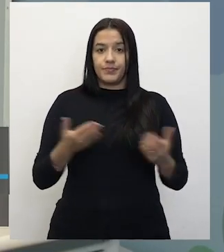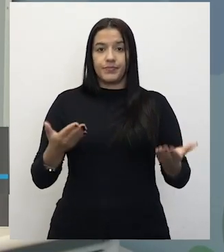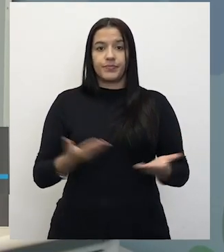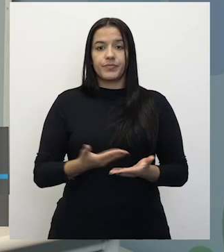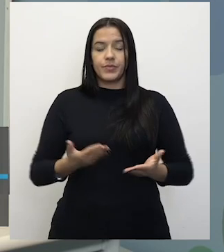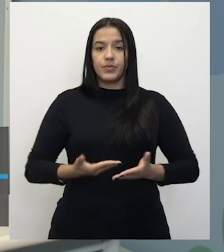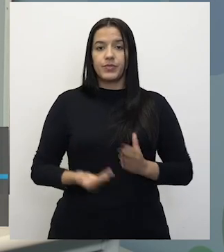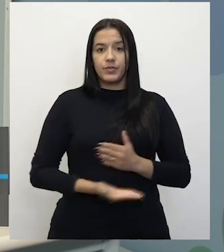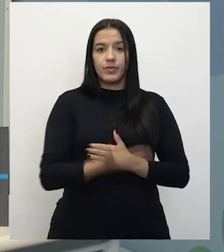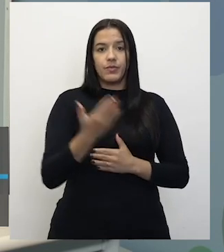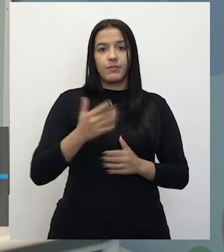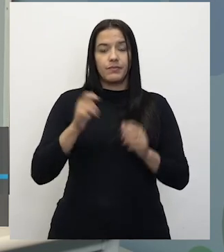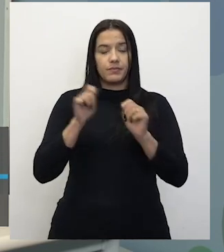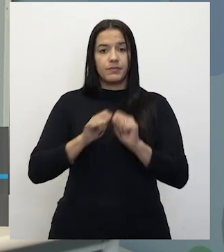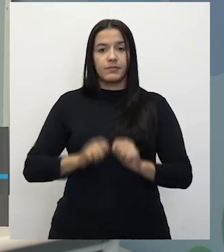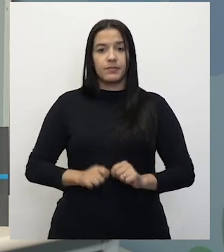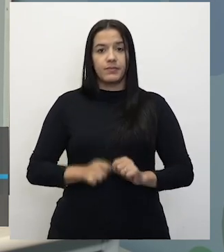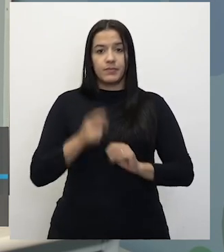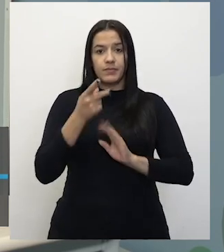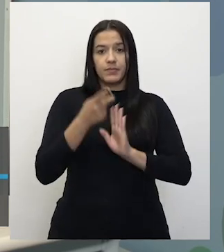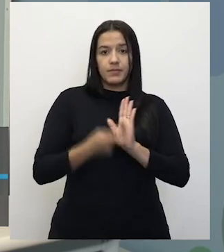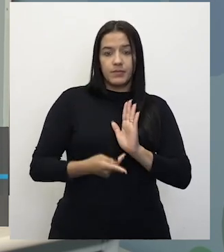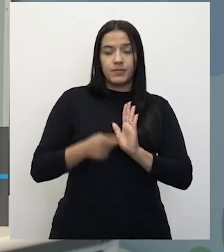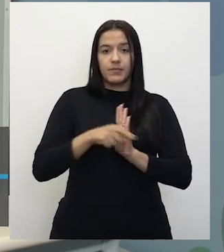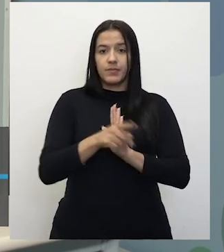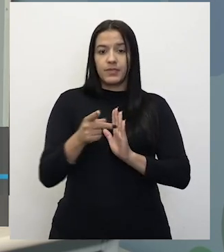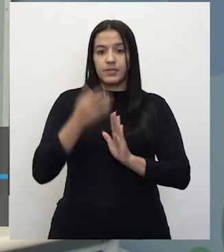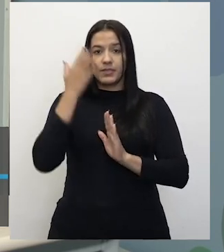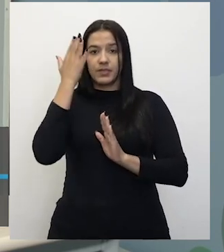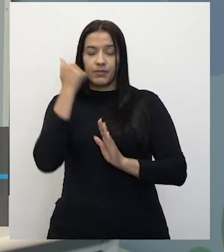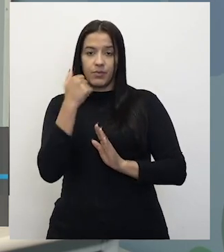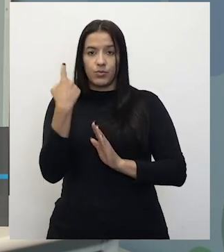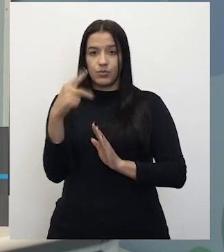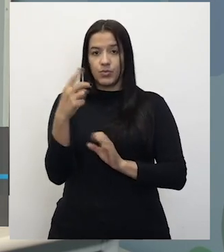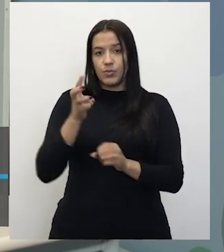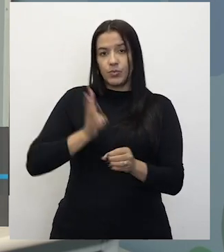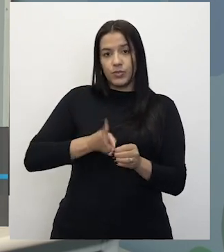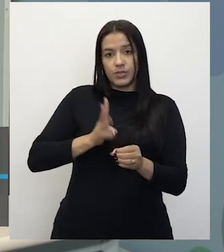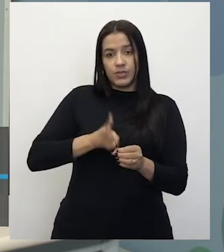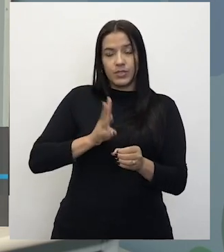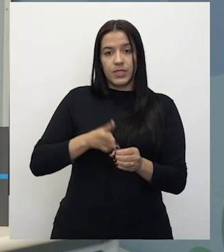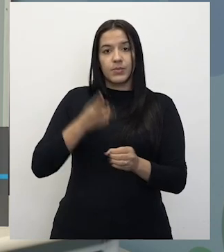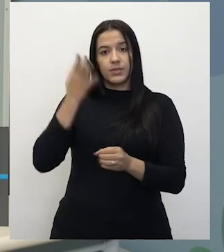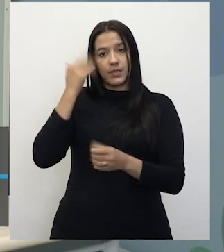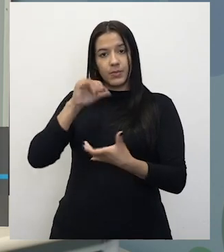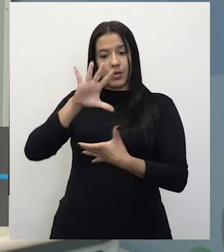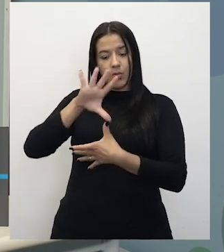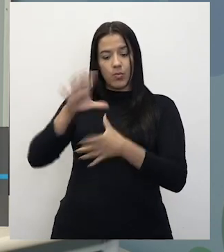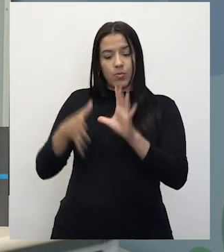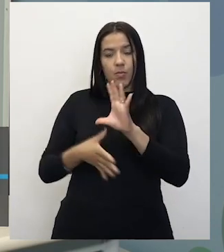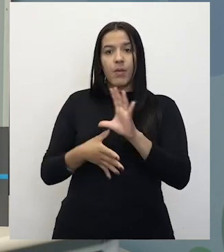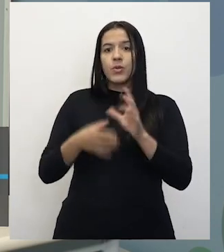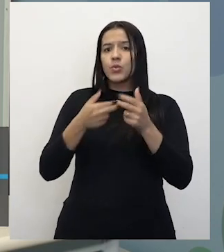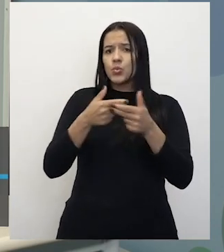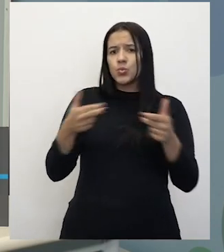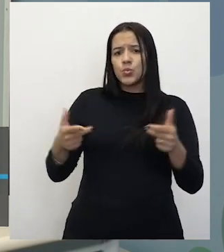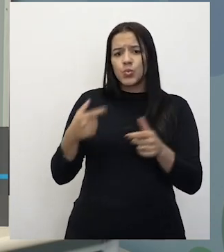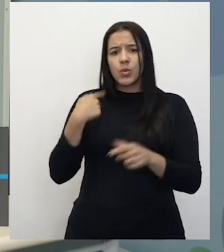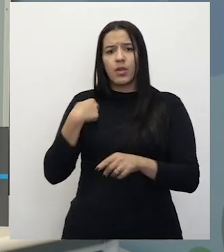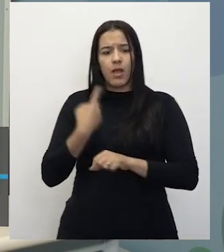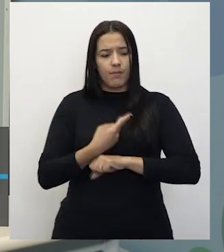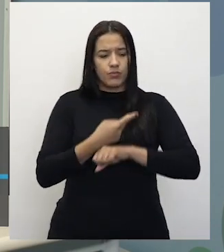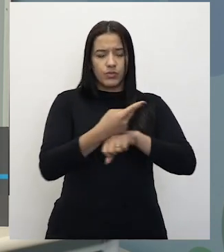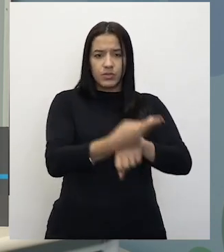um projeto, para você saber o plano do seu município, tem como você ir lá na sua prefeitura, enfim, buscar